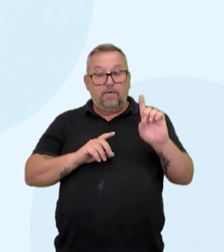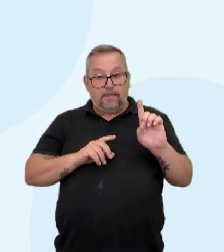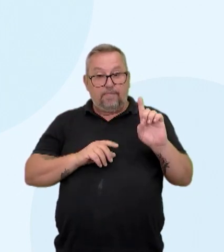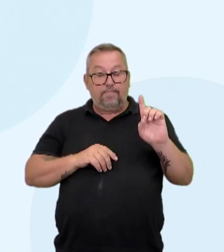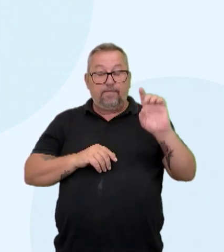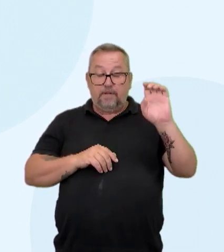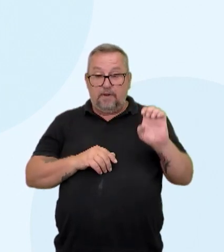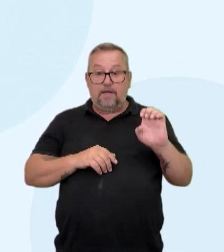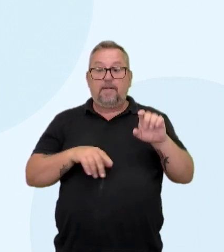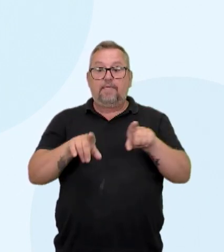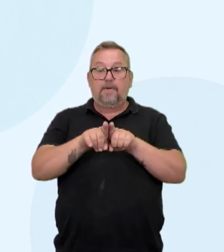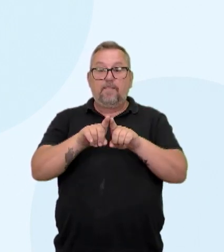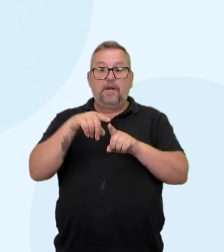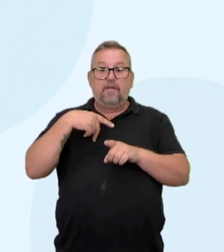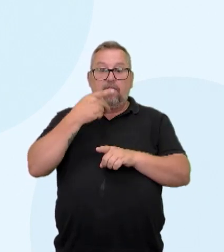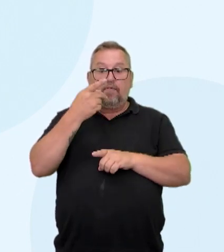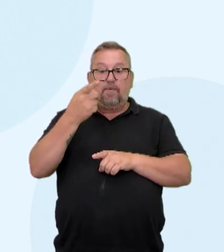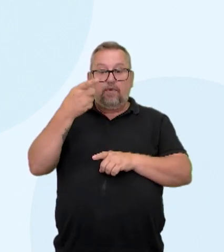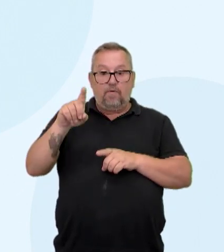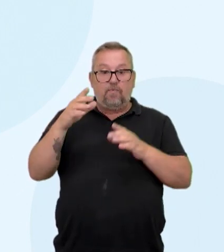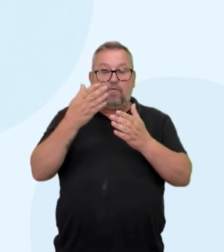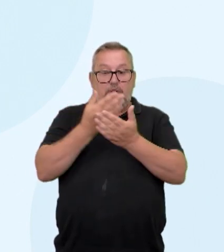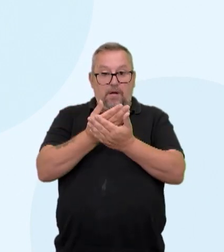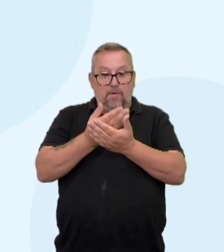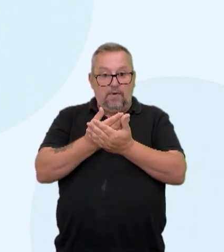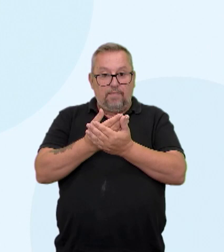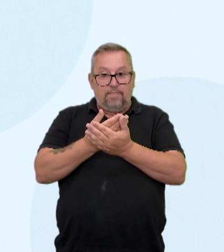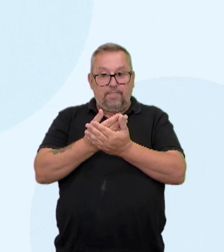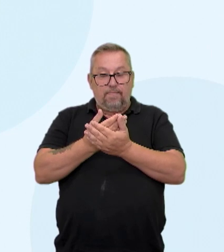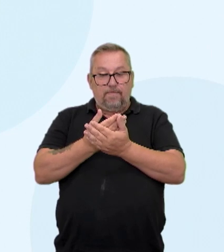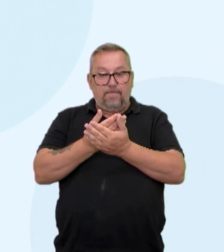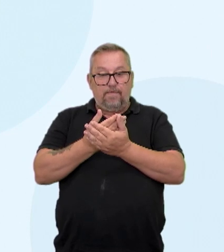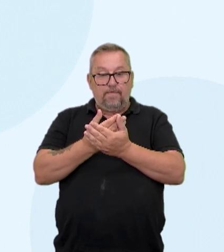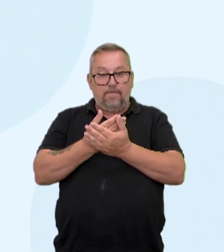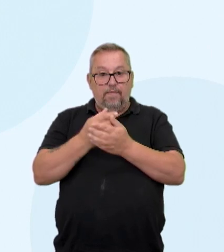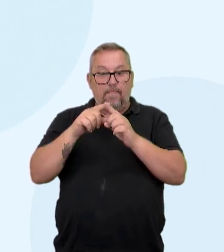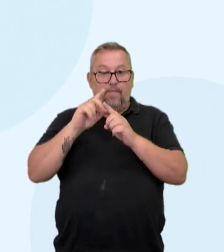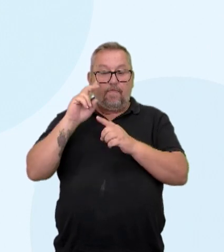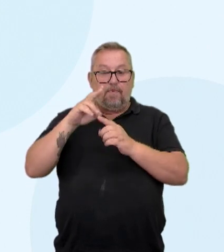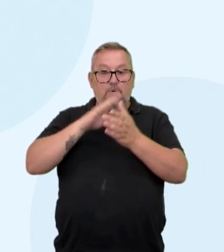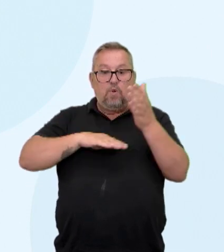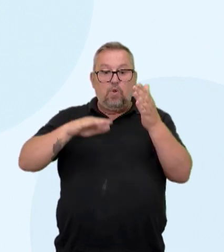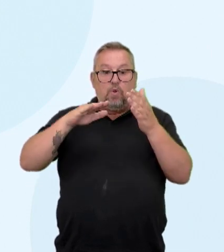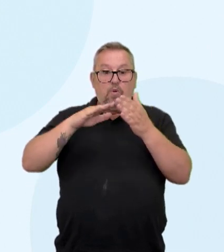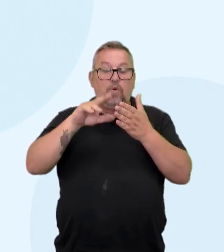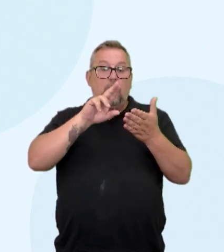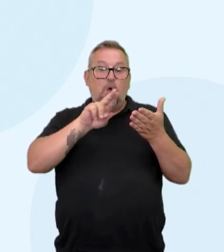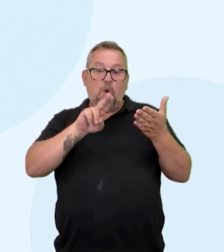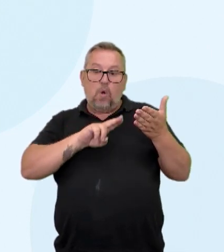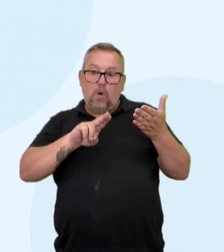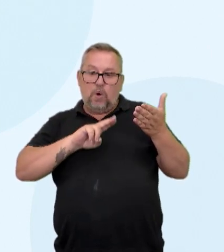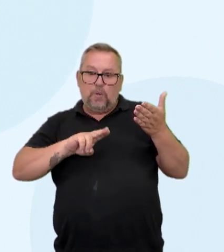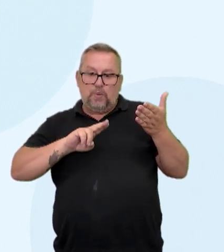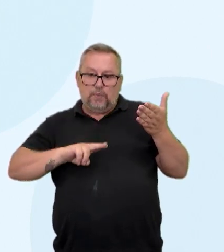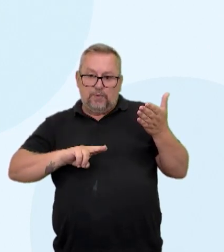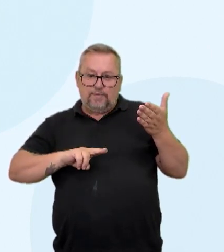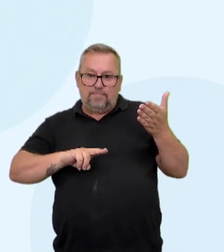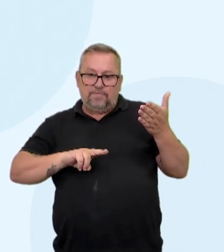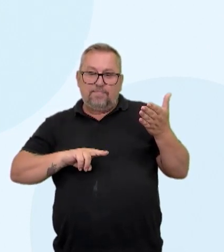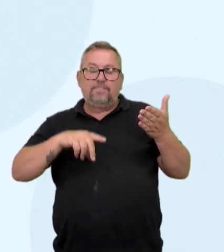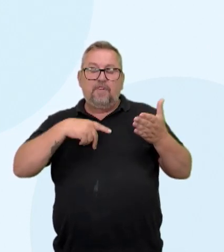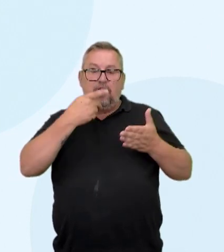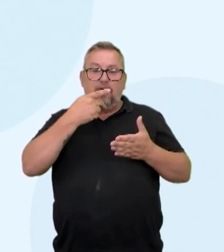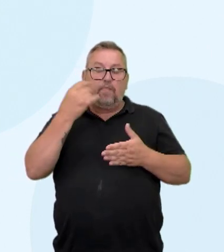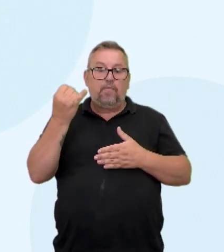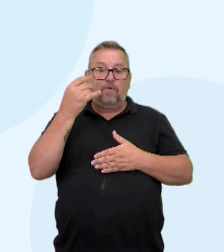gente já falou muito sobre isso na última aula, né? Abordamos demais aí toda essa nomenclatura e é importante a gente falar de novo. Então